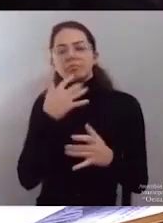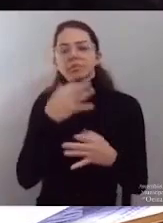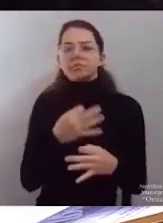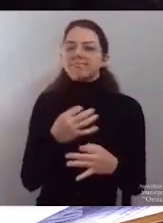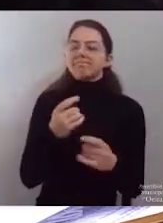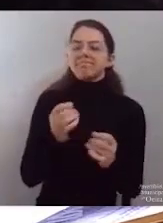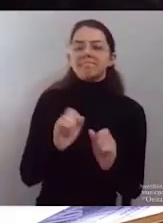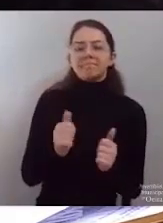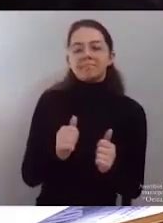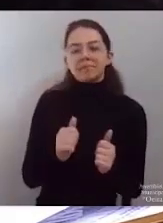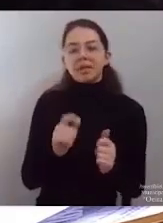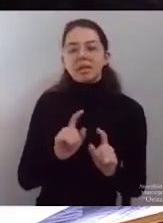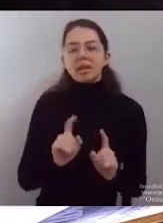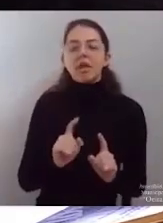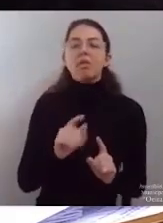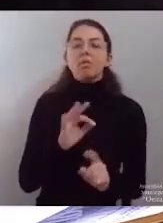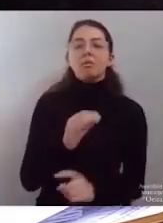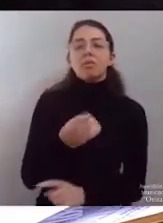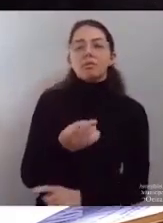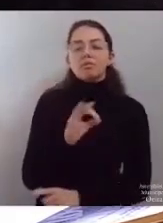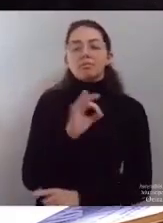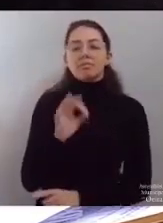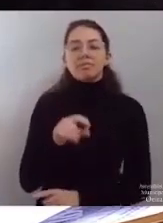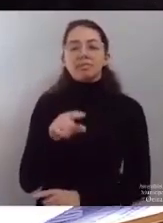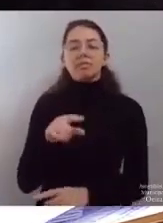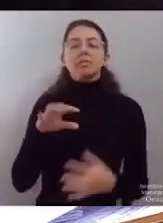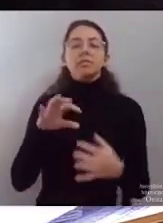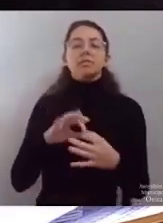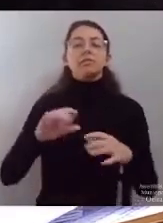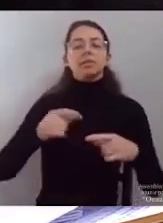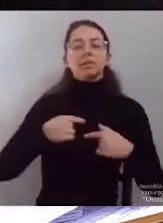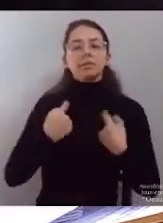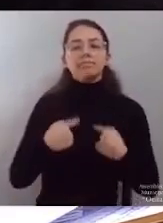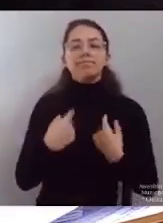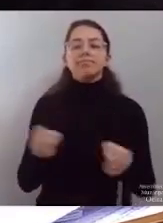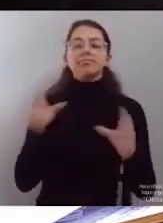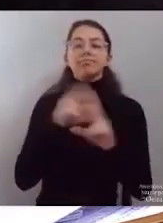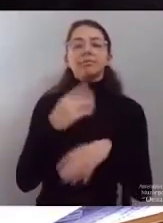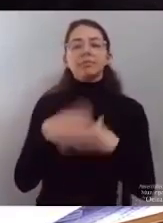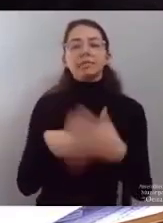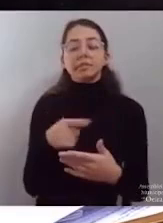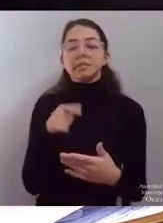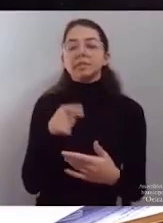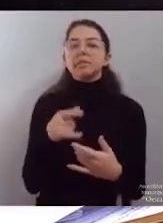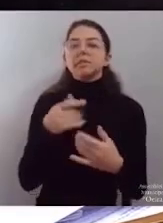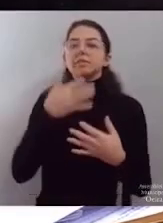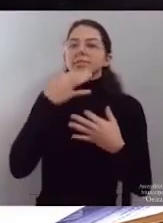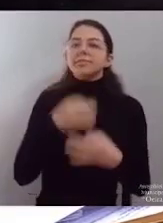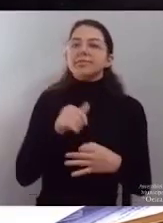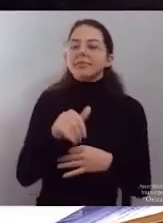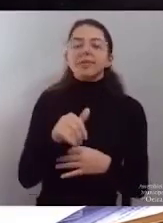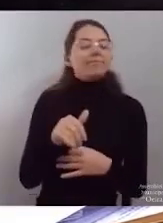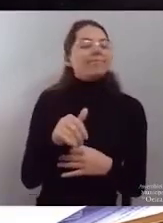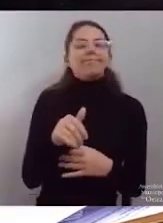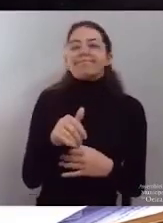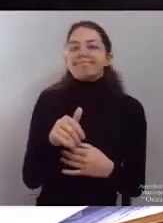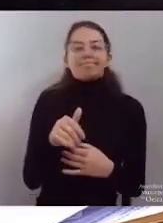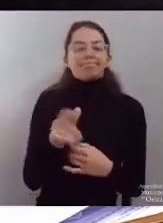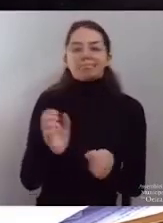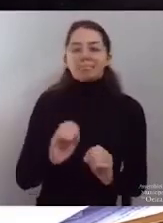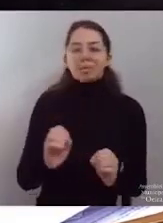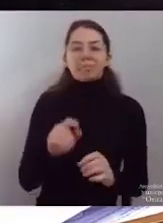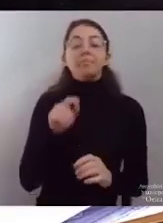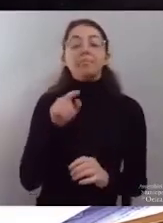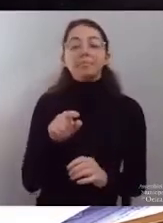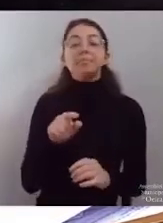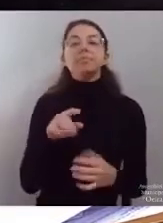59%, baseado em novas iniciativas com um grau de incerteza maior. O plano de atividades e orçamento nada diz quanto à evolução do quadro